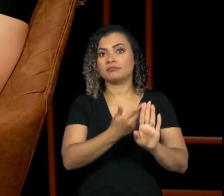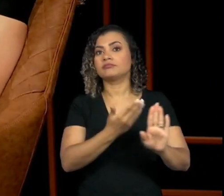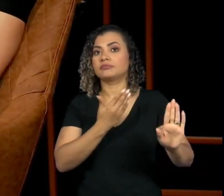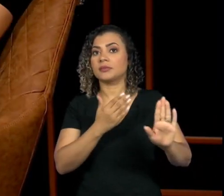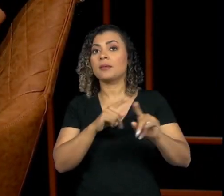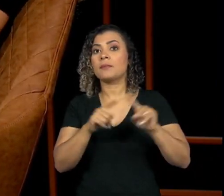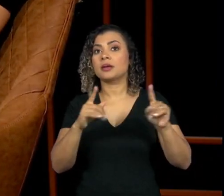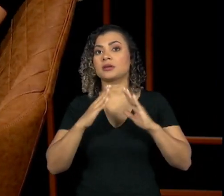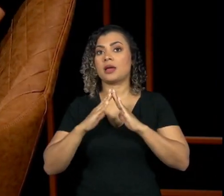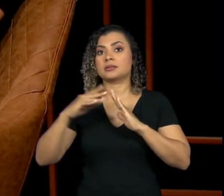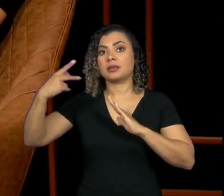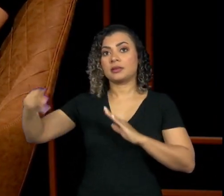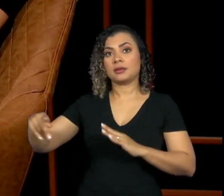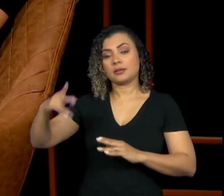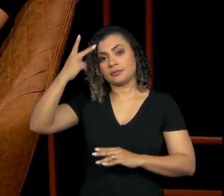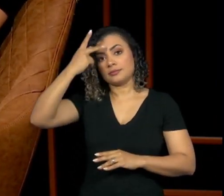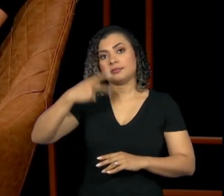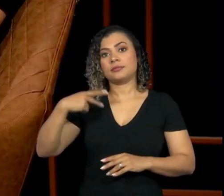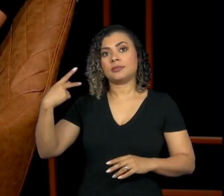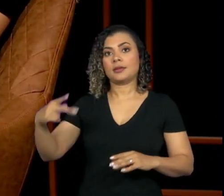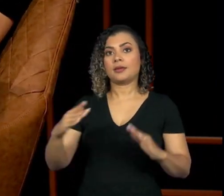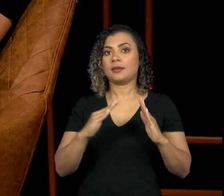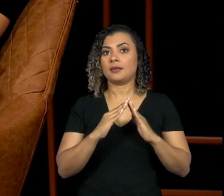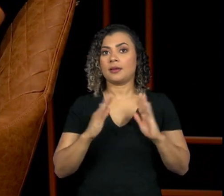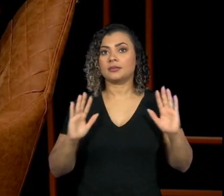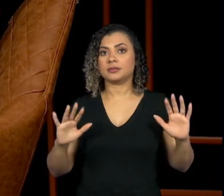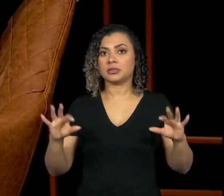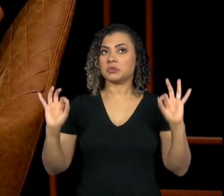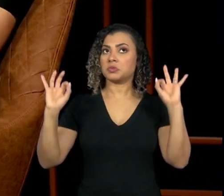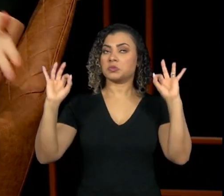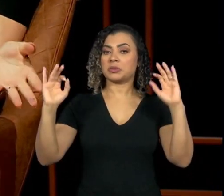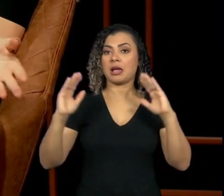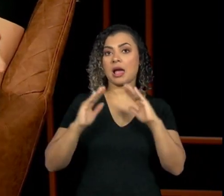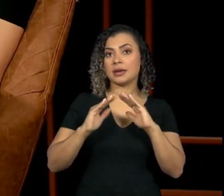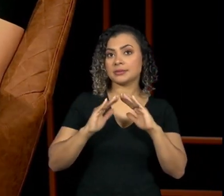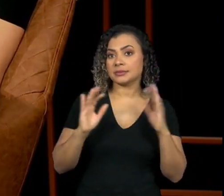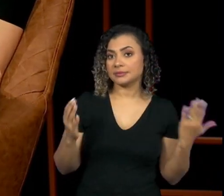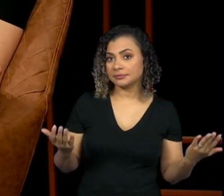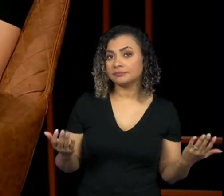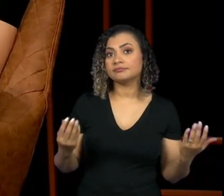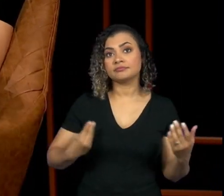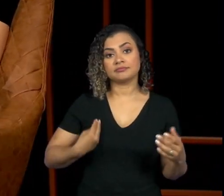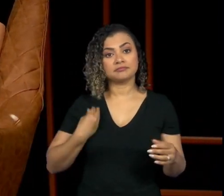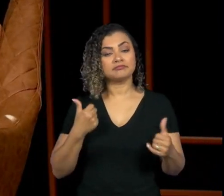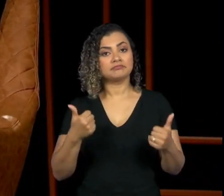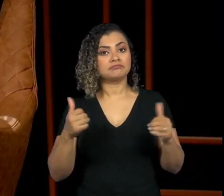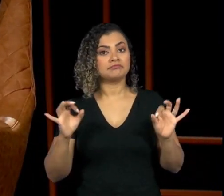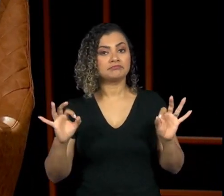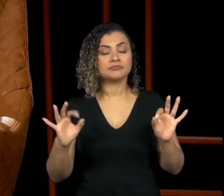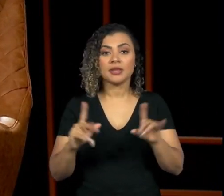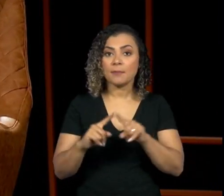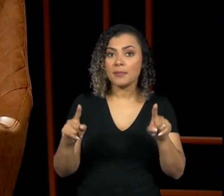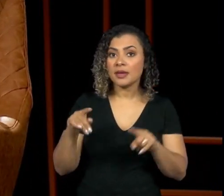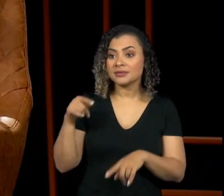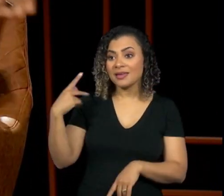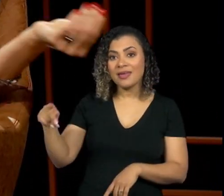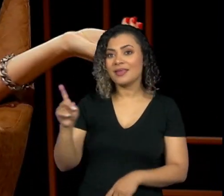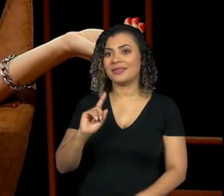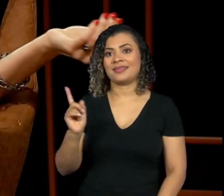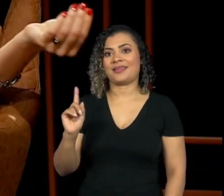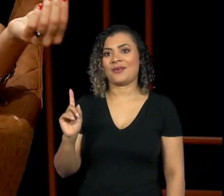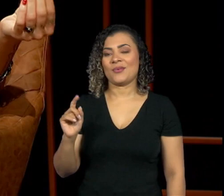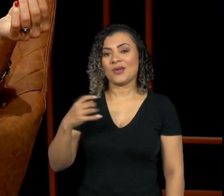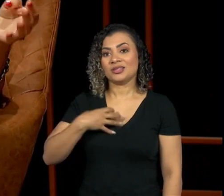mas é recluso na sua própria casa, na sua própria mansão, né? Vive muito bem. Belchior abre